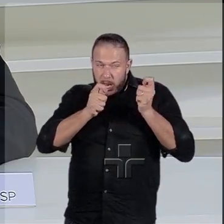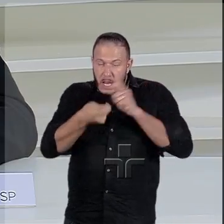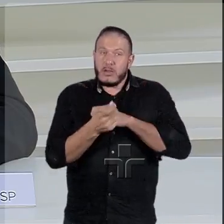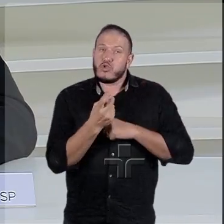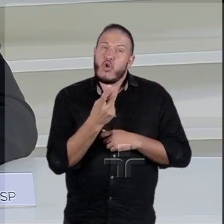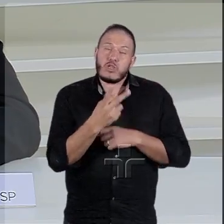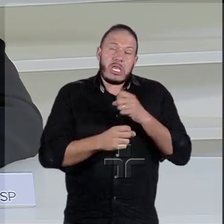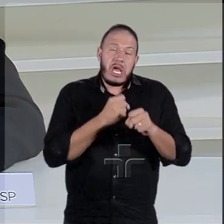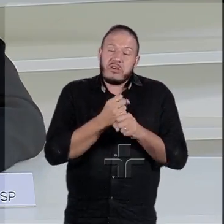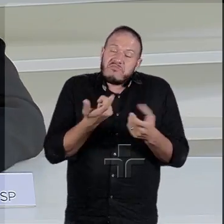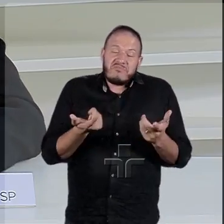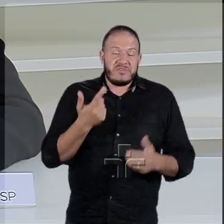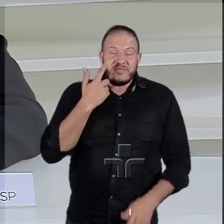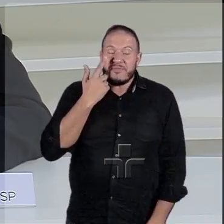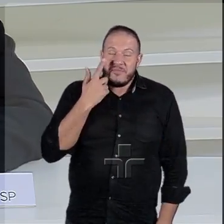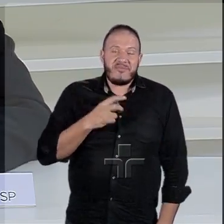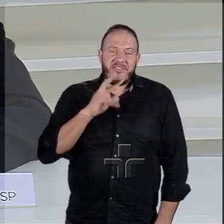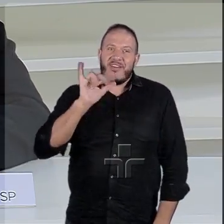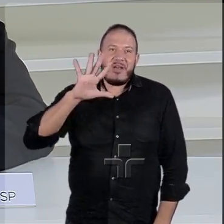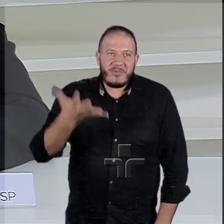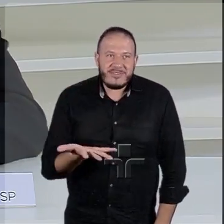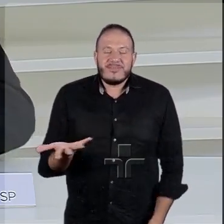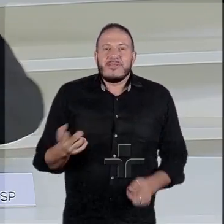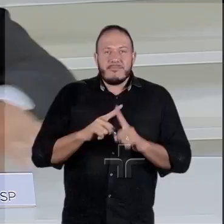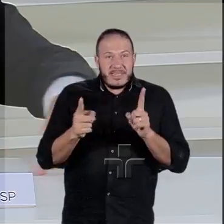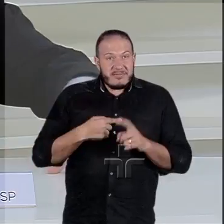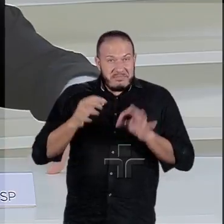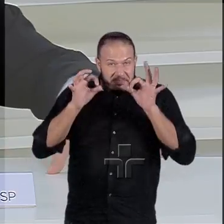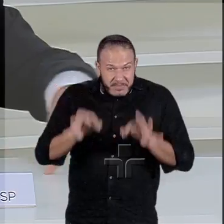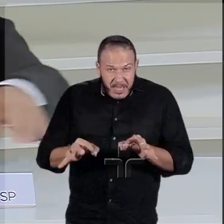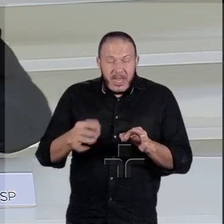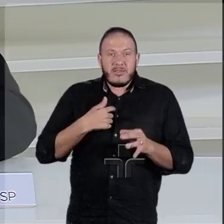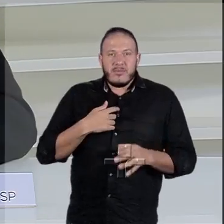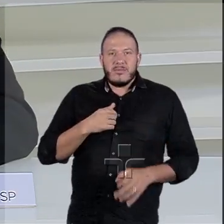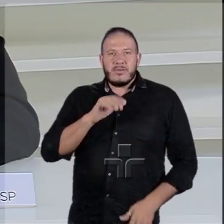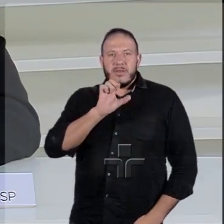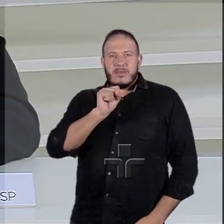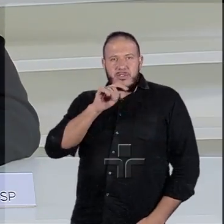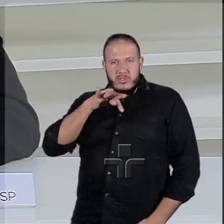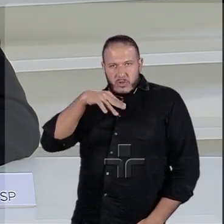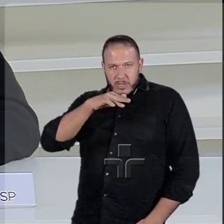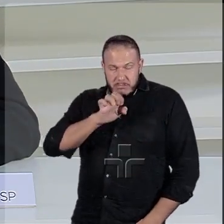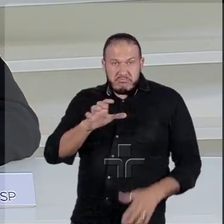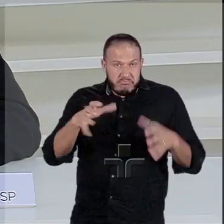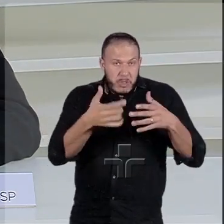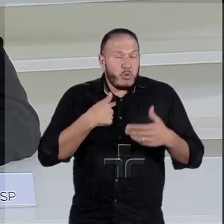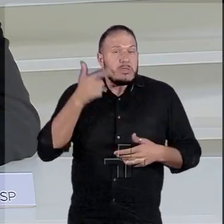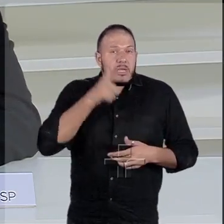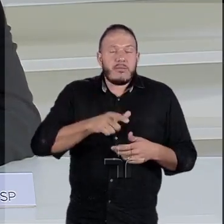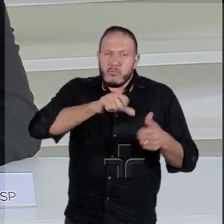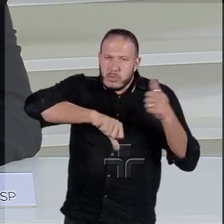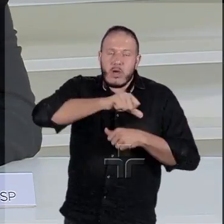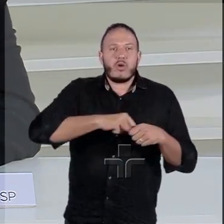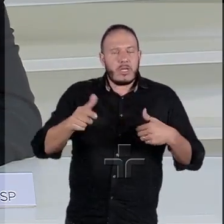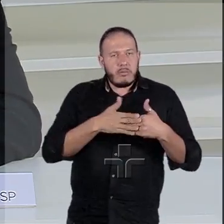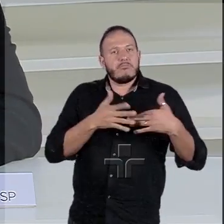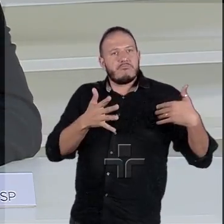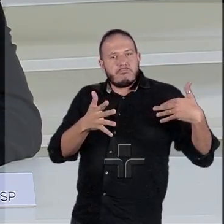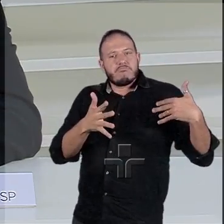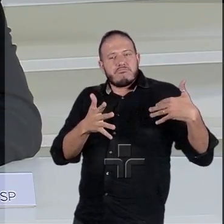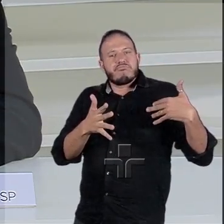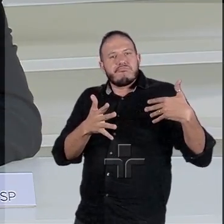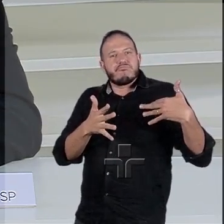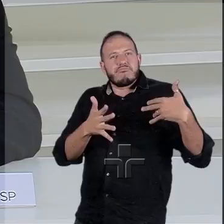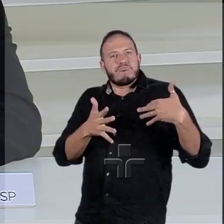Vamos ver, vamos ver o que vai acontecer, mas de fato o estoque você não consegue mexer, claro, mas você consegue mexer no fluxo de modo que fim